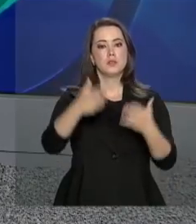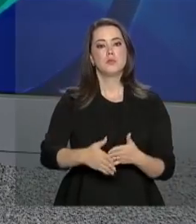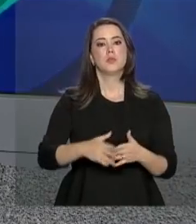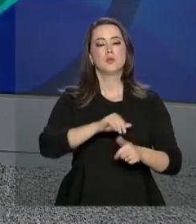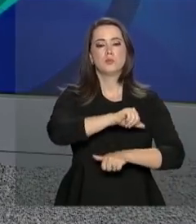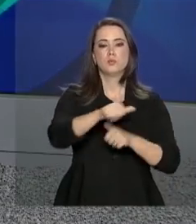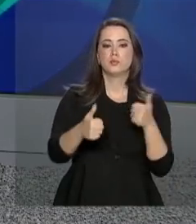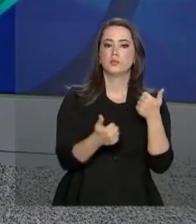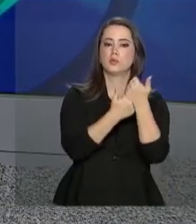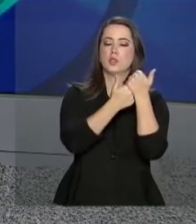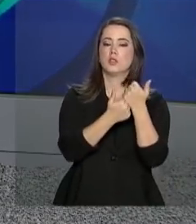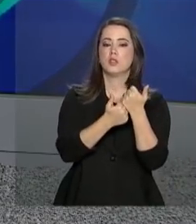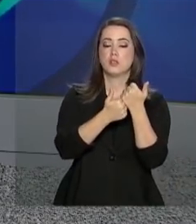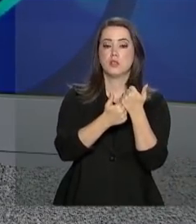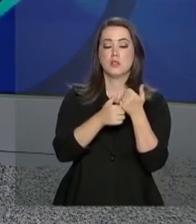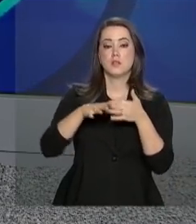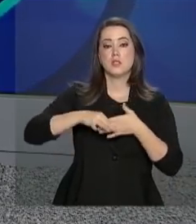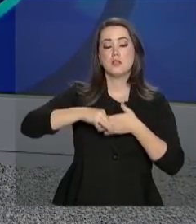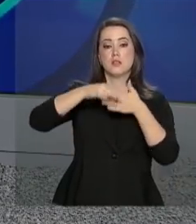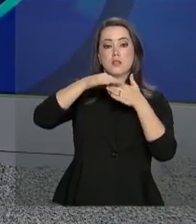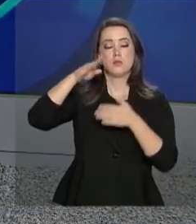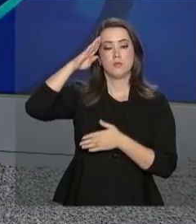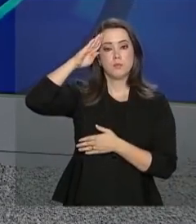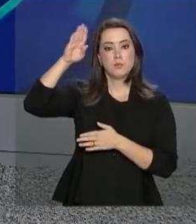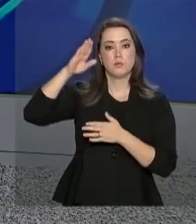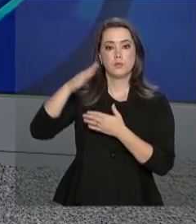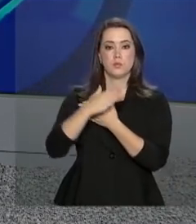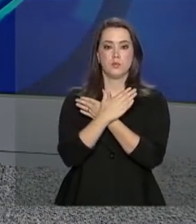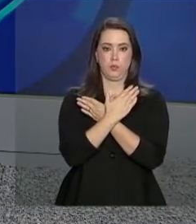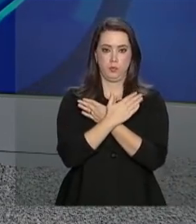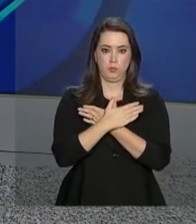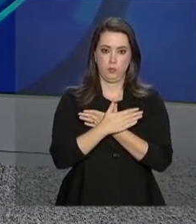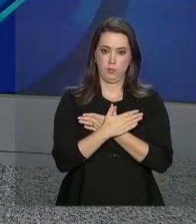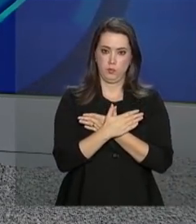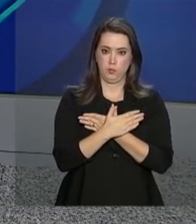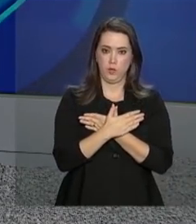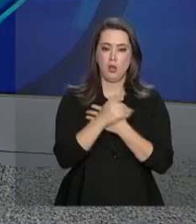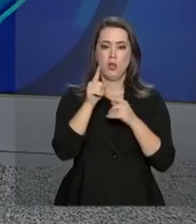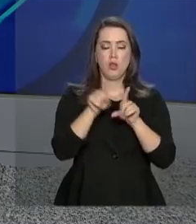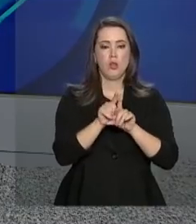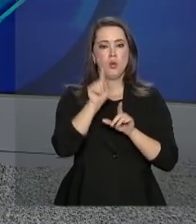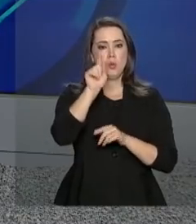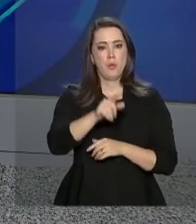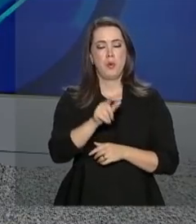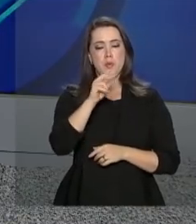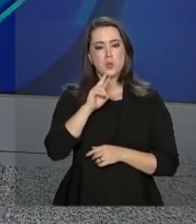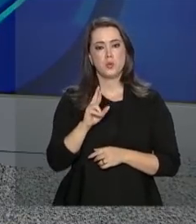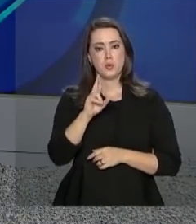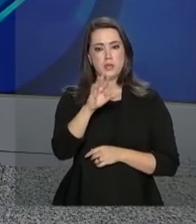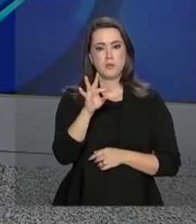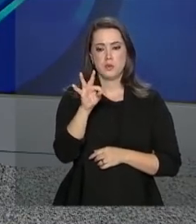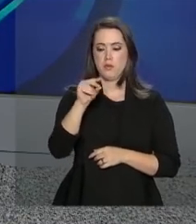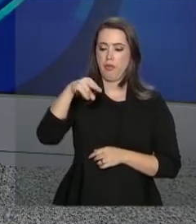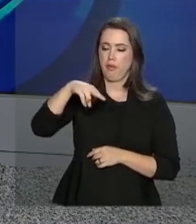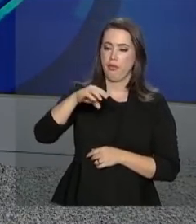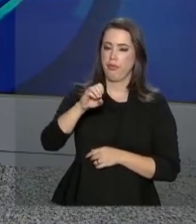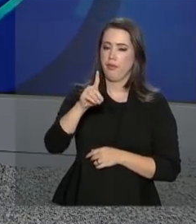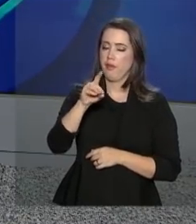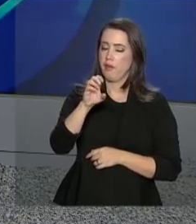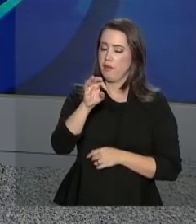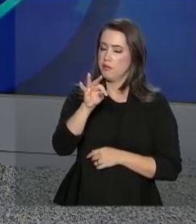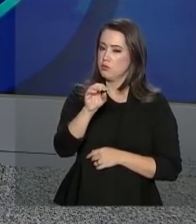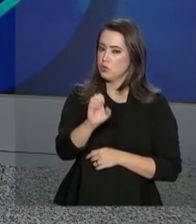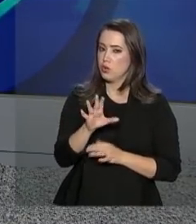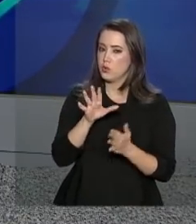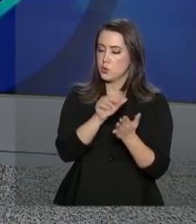passagem de comando da aeronáutica na base aérea de Brasília o Tenente Brigadeiro do Ar Antônio Carlos Moret bermudes que assumiu